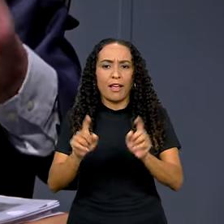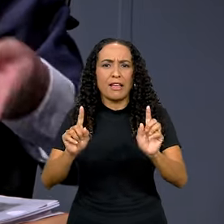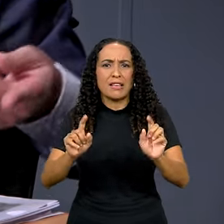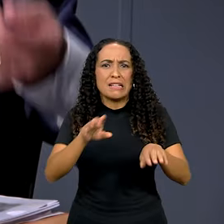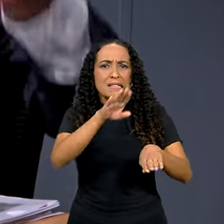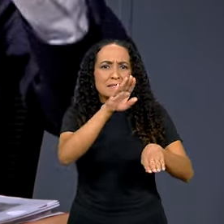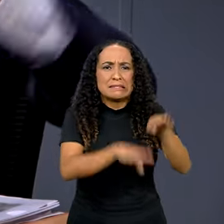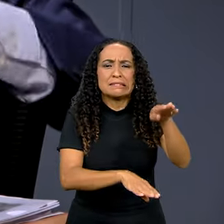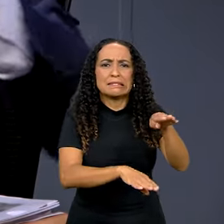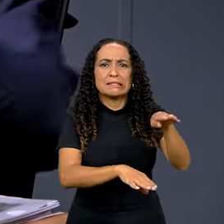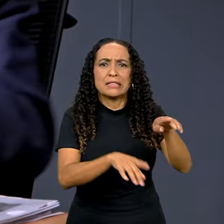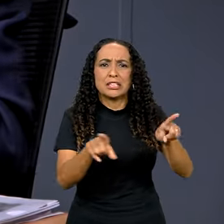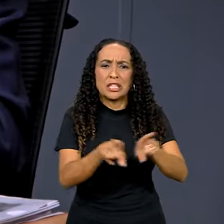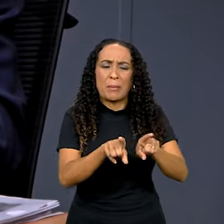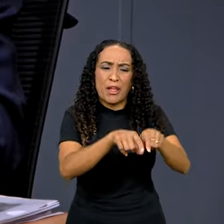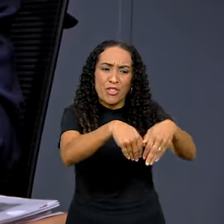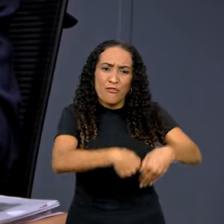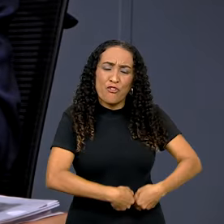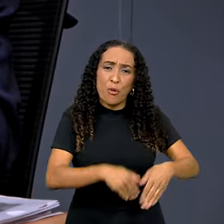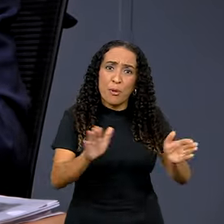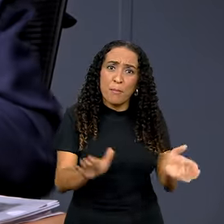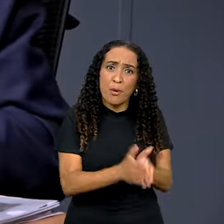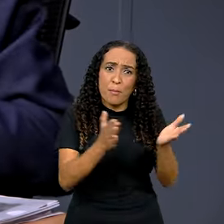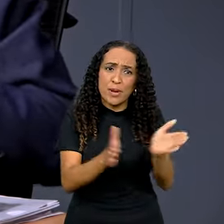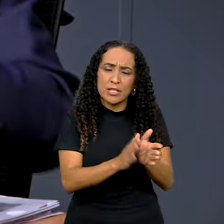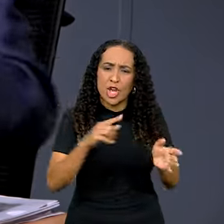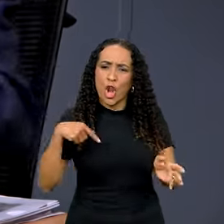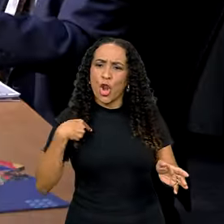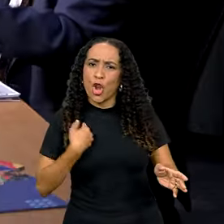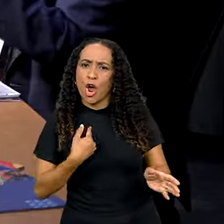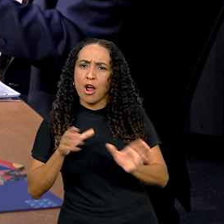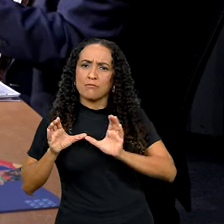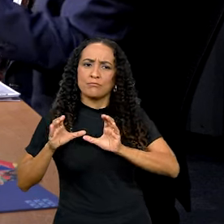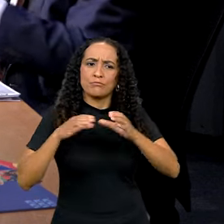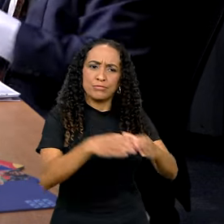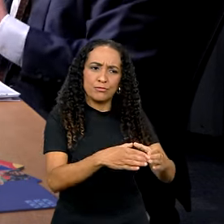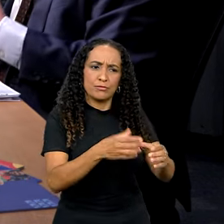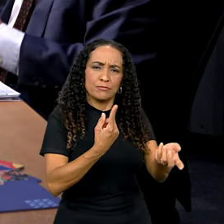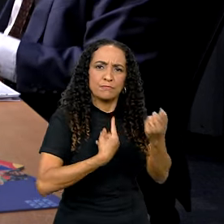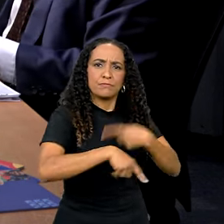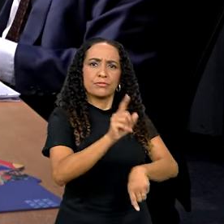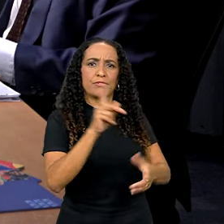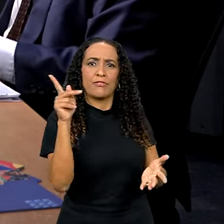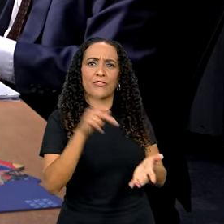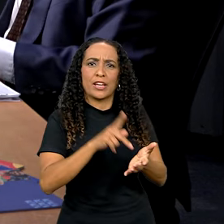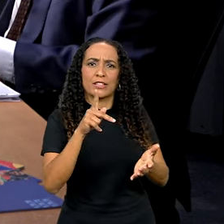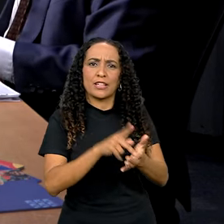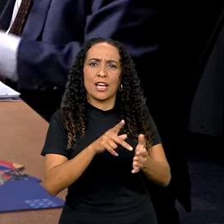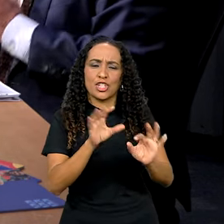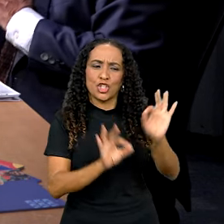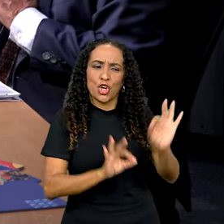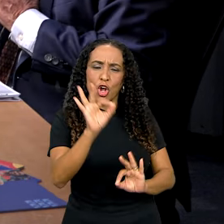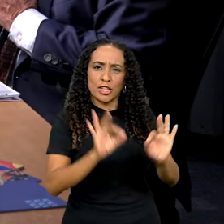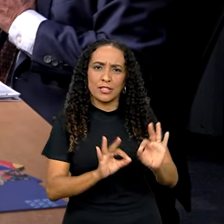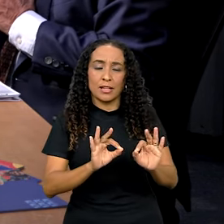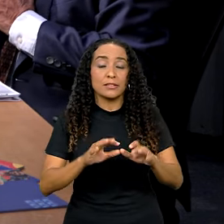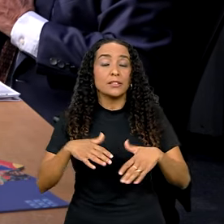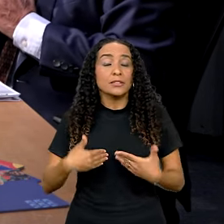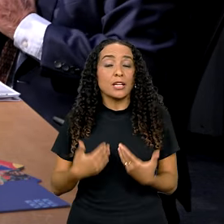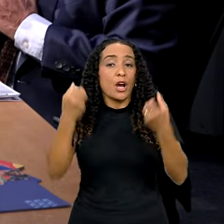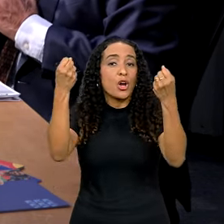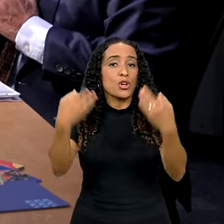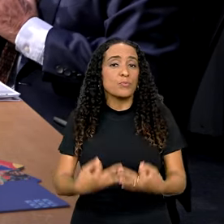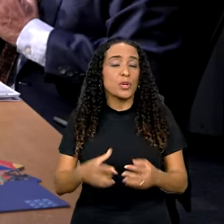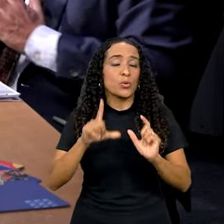grande desigualdade também na fome e na pobreza a gente poder e superar de forma planejada eu